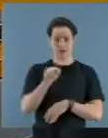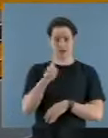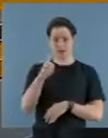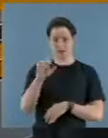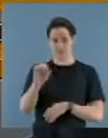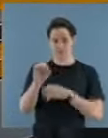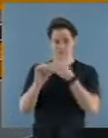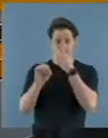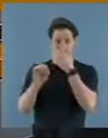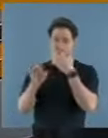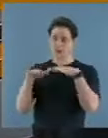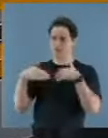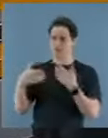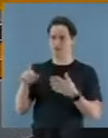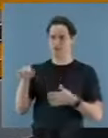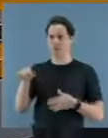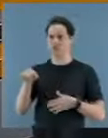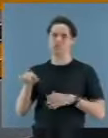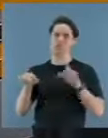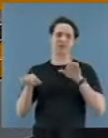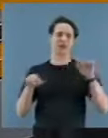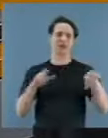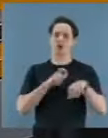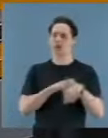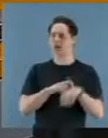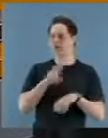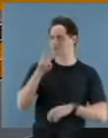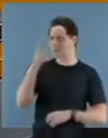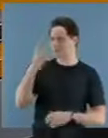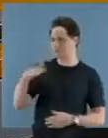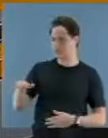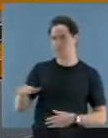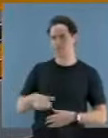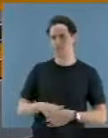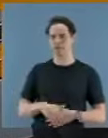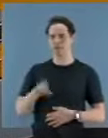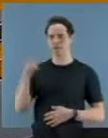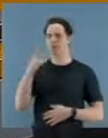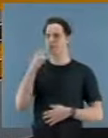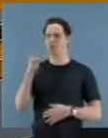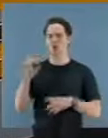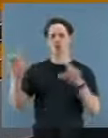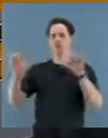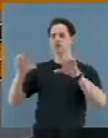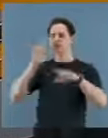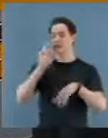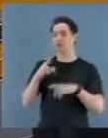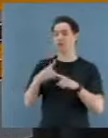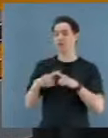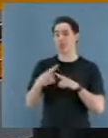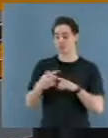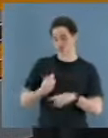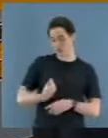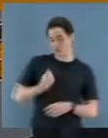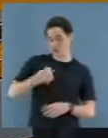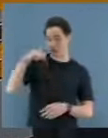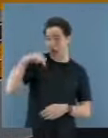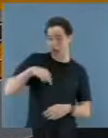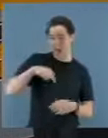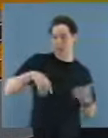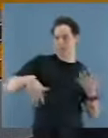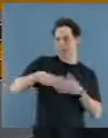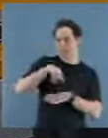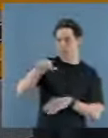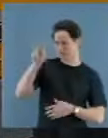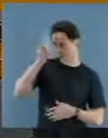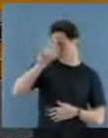não é, o senhor não ficou lá entre 17 e 17h30. O senhor disse, eu não vi na TV porque eu estou aqui na bagaceira. O senhor também não lembra dessa mensagem